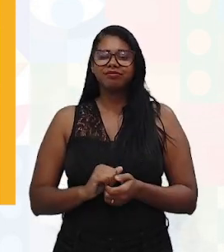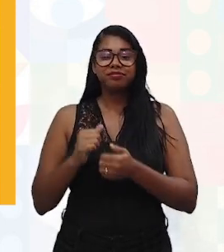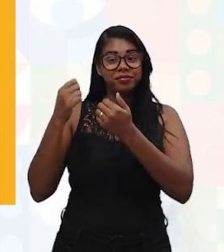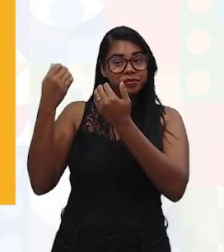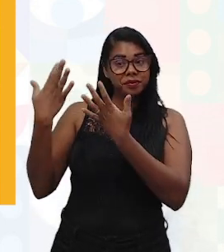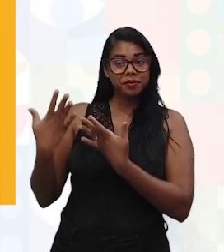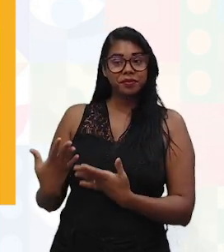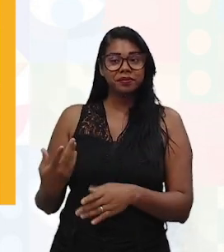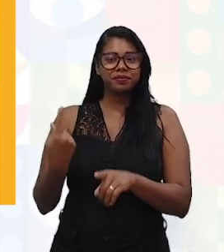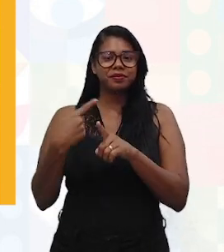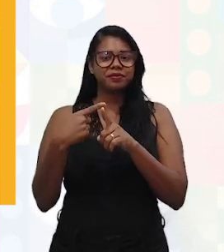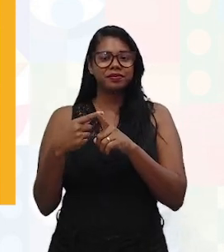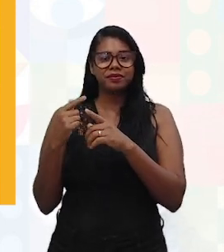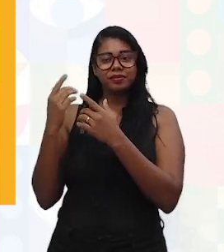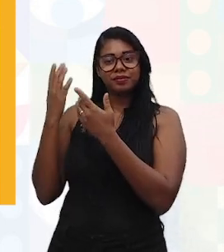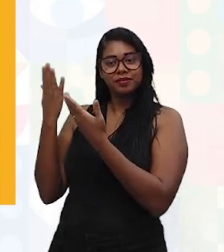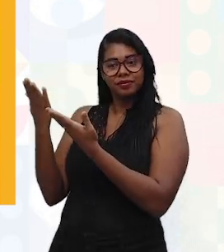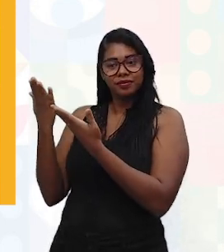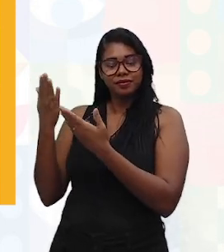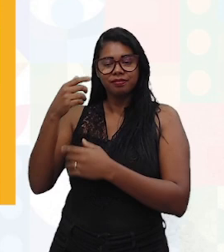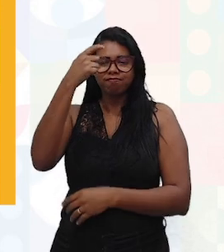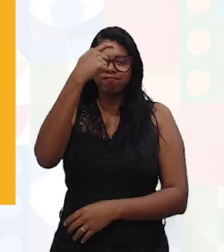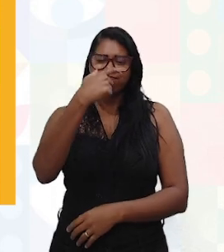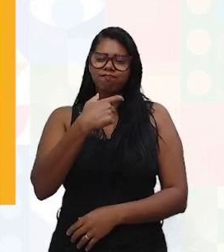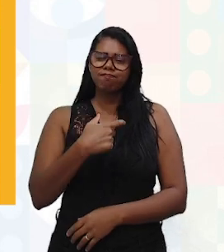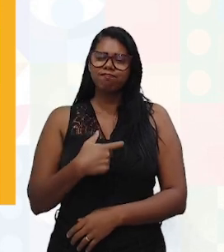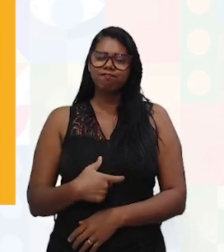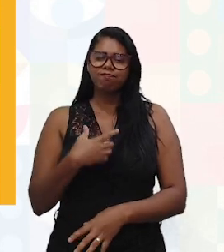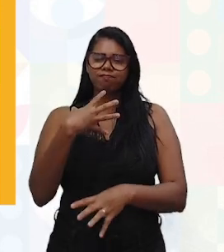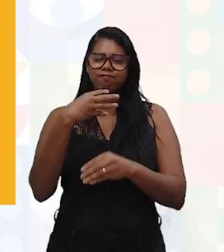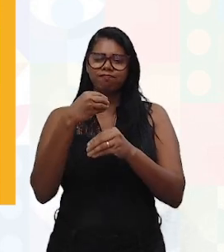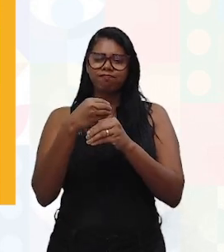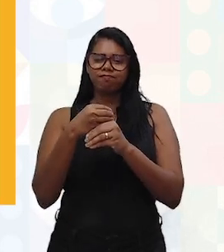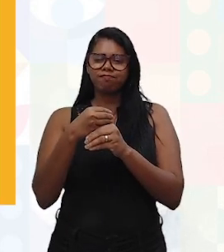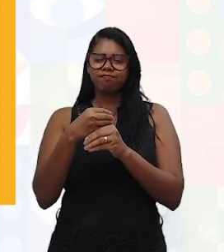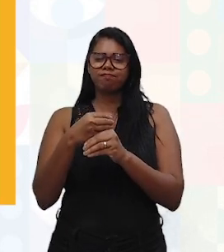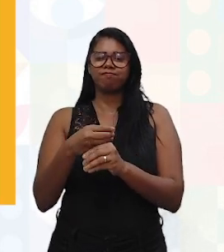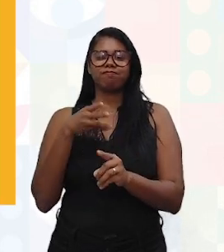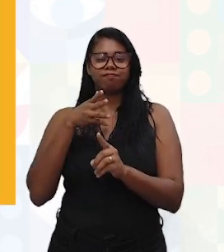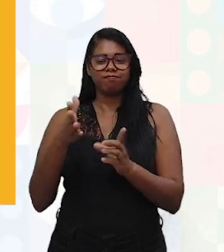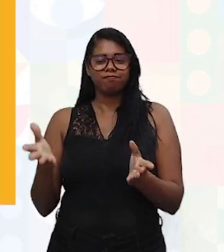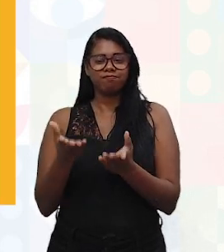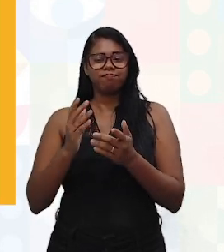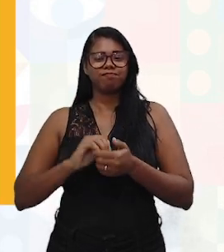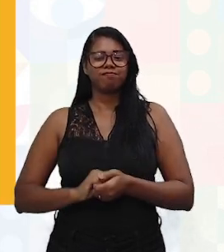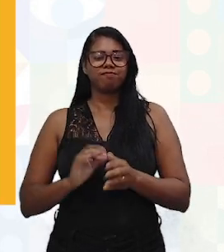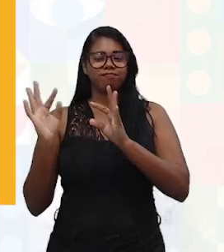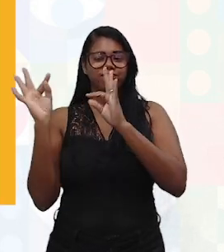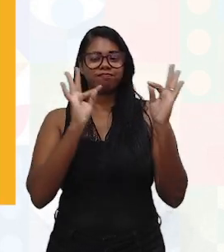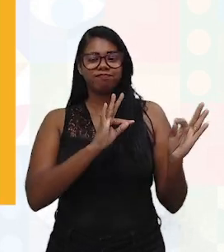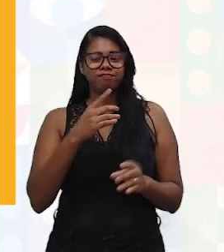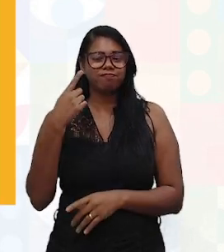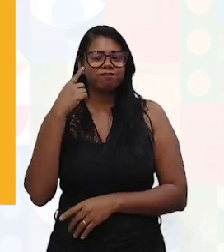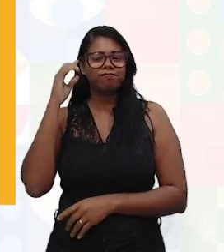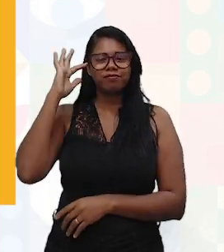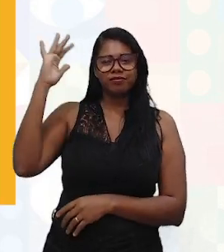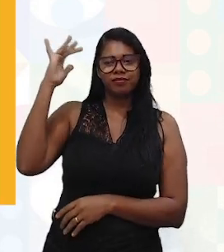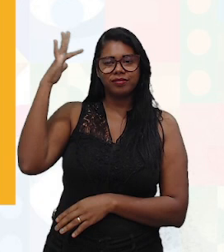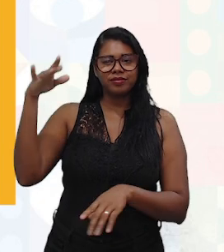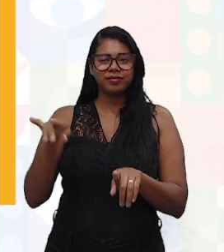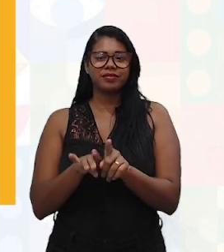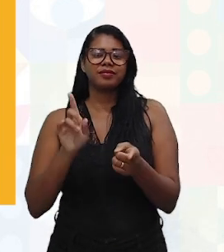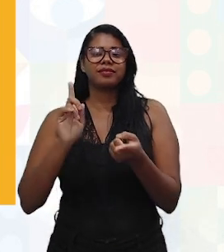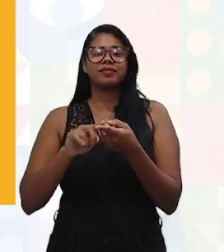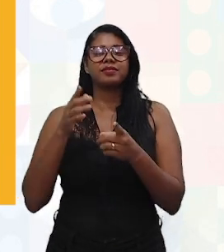explica por que tu está colocando o autoconhecimento junto do protagonismo. E aí, para que a gente possa refletir direitinho,